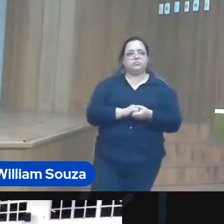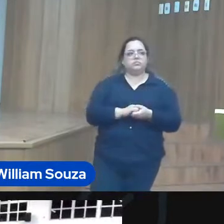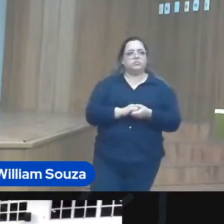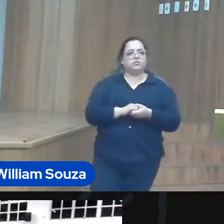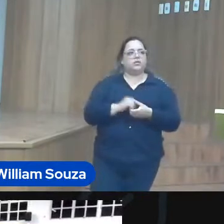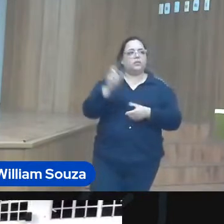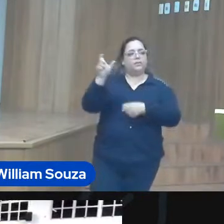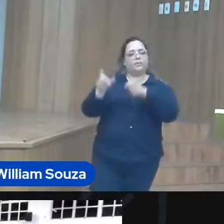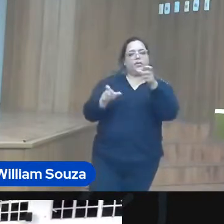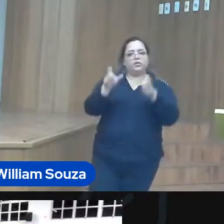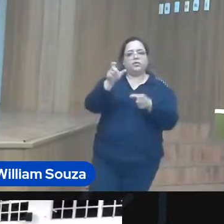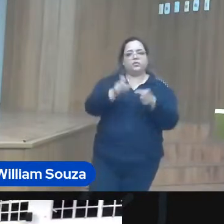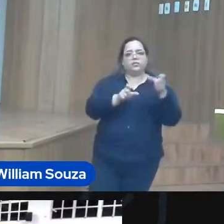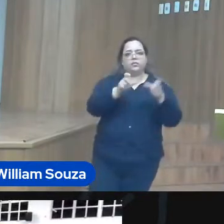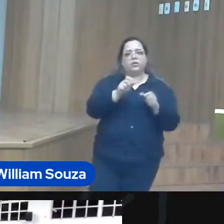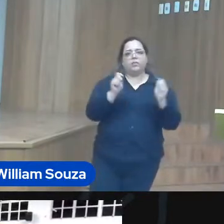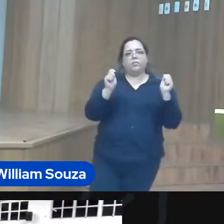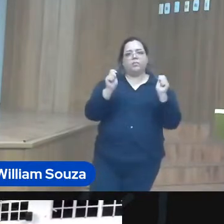pessoas